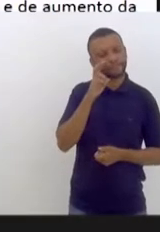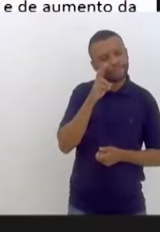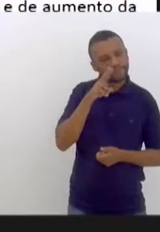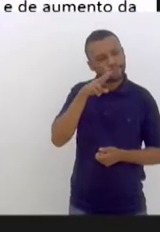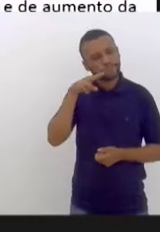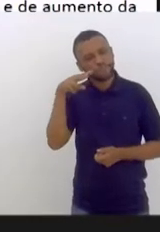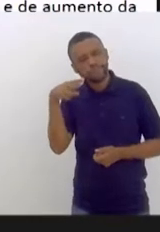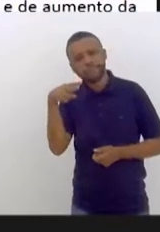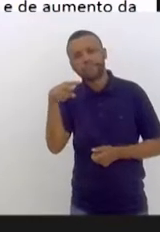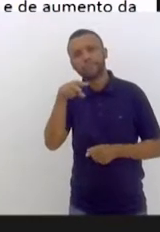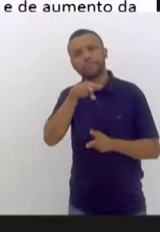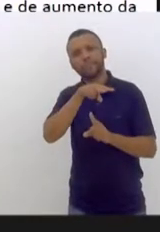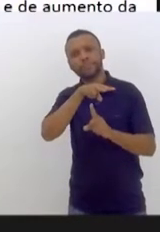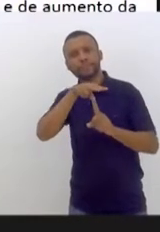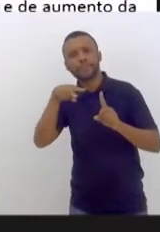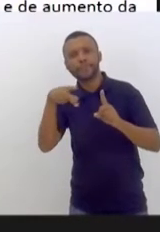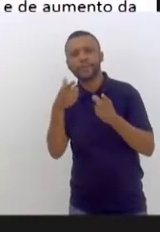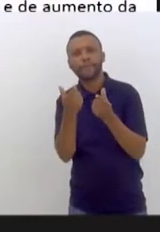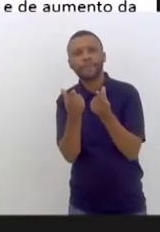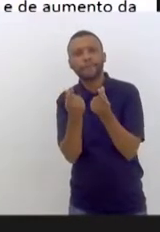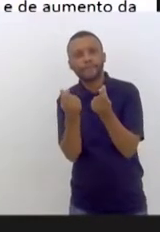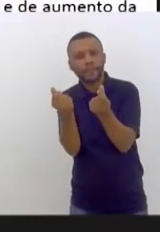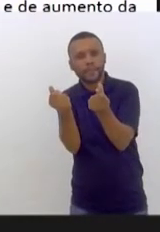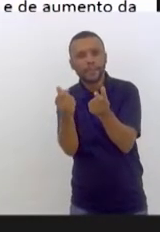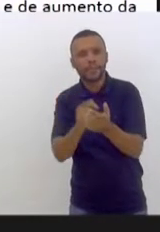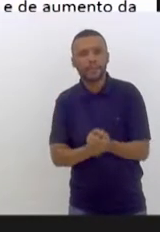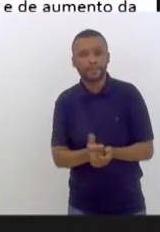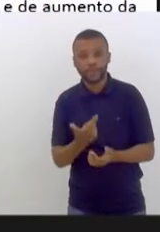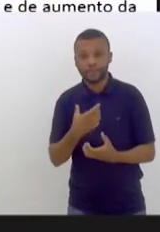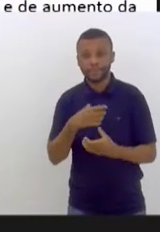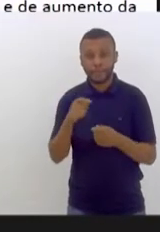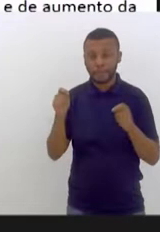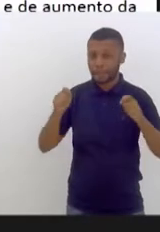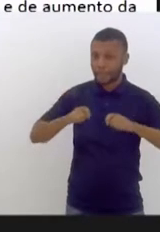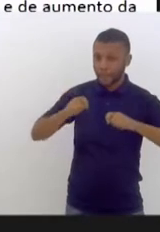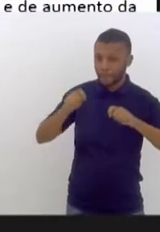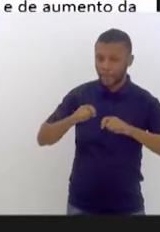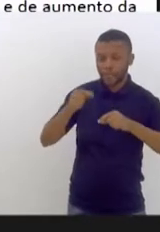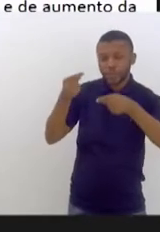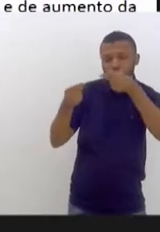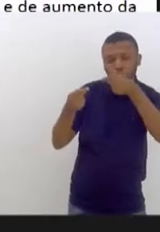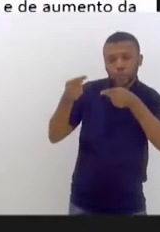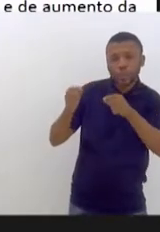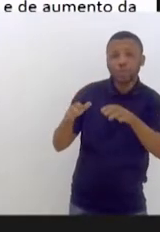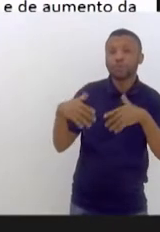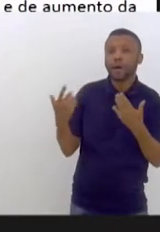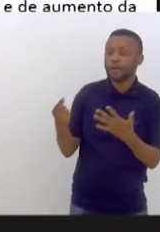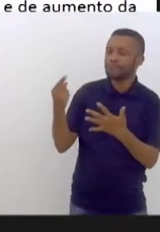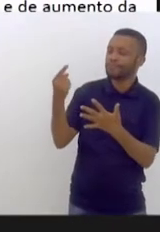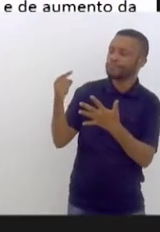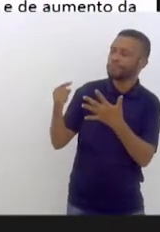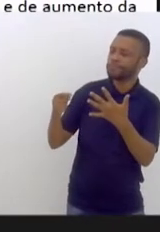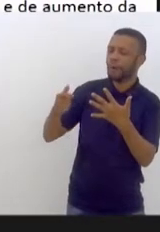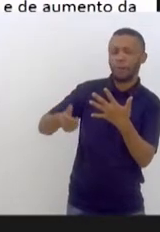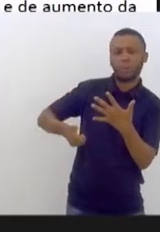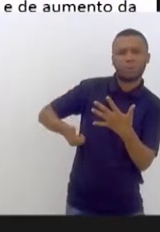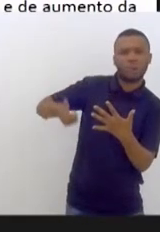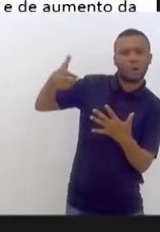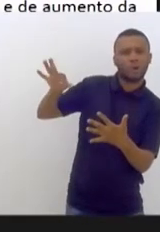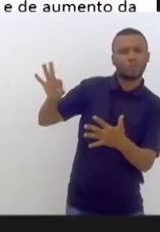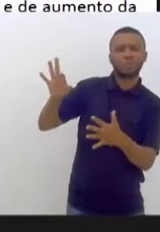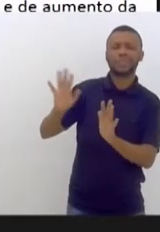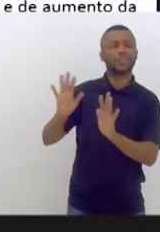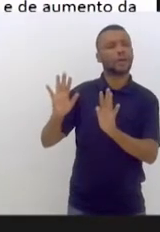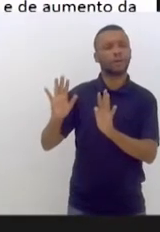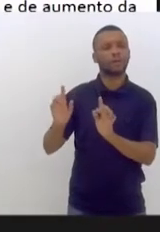financeira apenas, e aí eu não me sinto capaz aqui de discutir quais os melhores indicadores, nem nada disso,